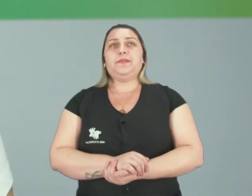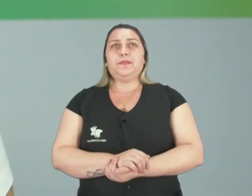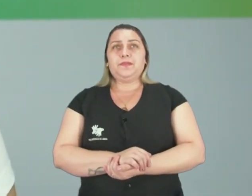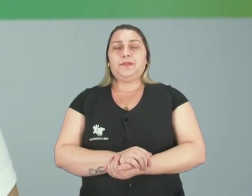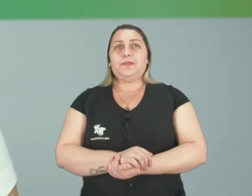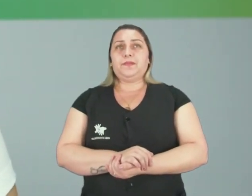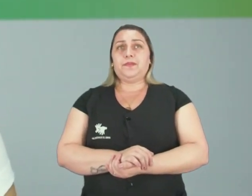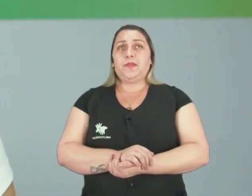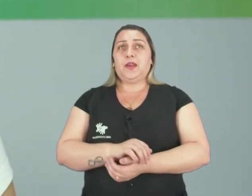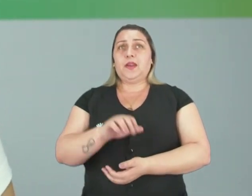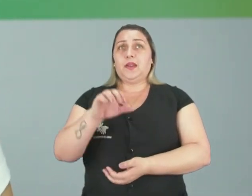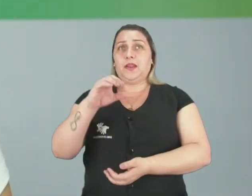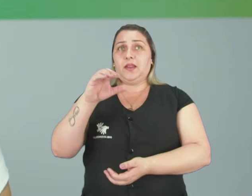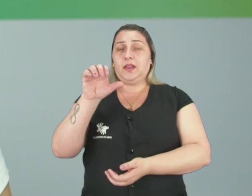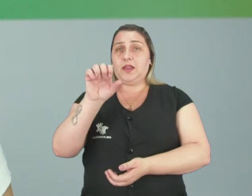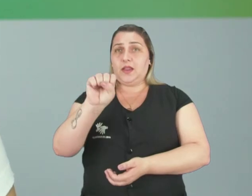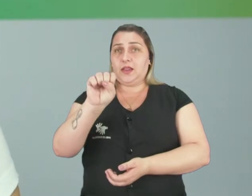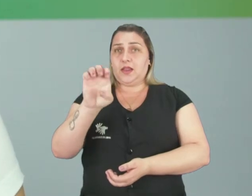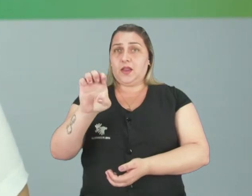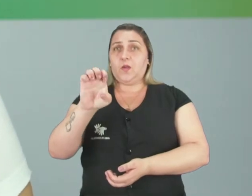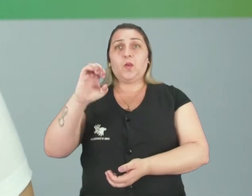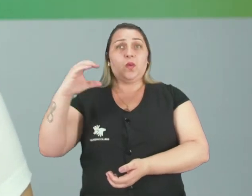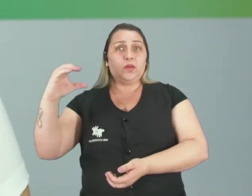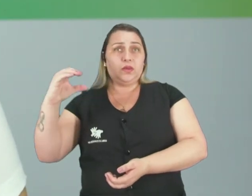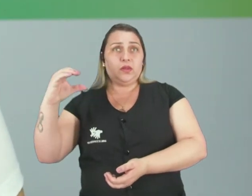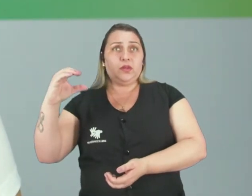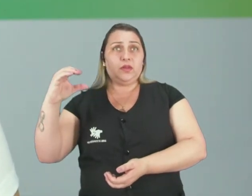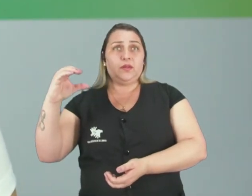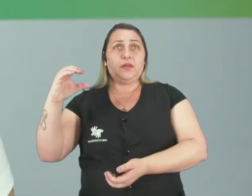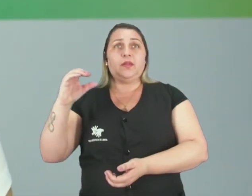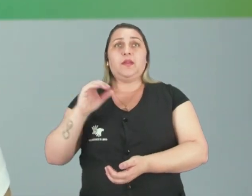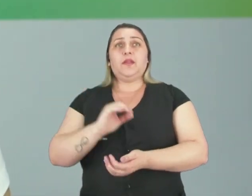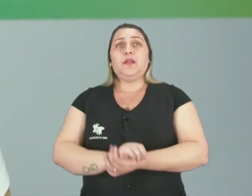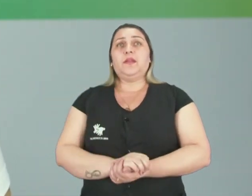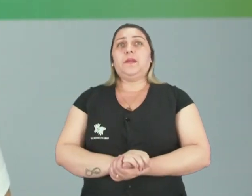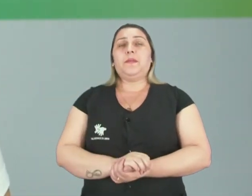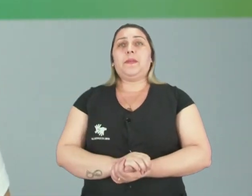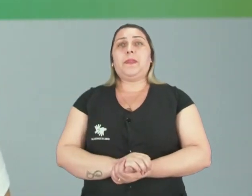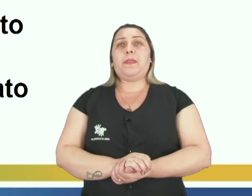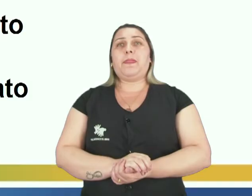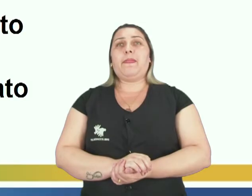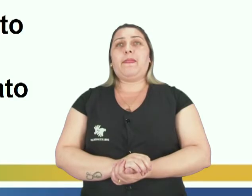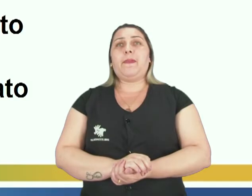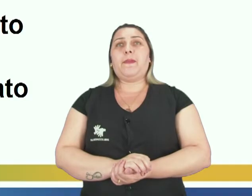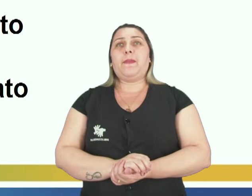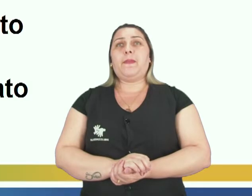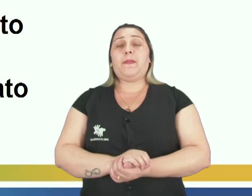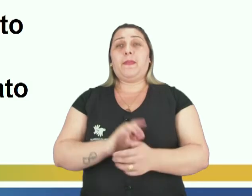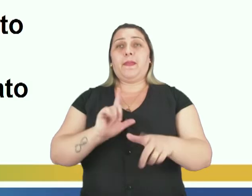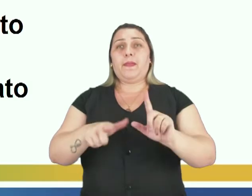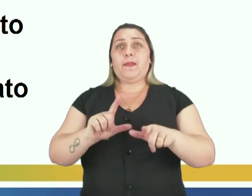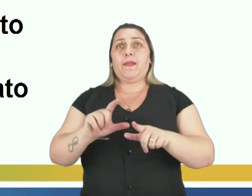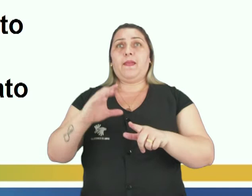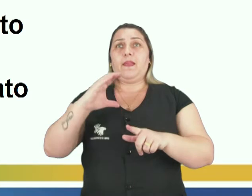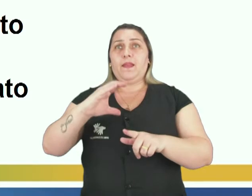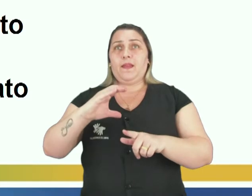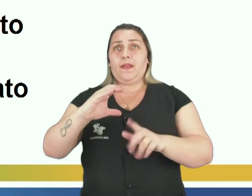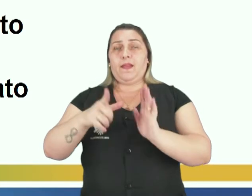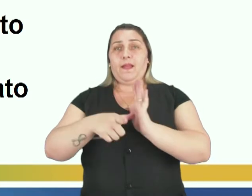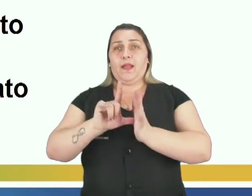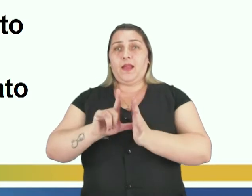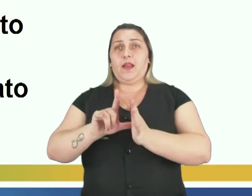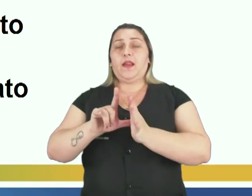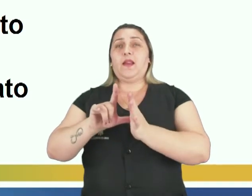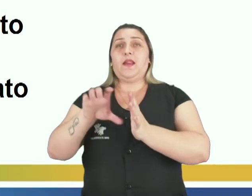com S e o cesseu com C, certo? Esse cesseu com S consiste nas letras C antes de